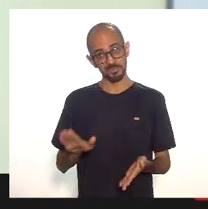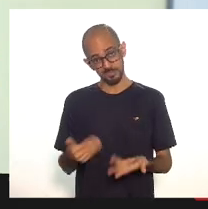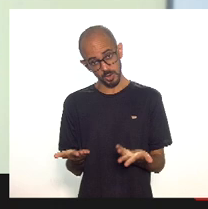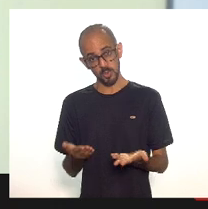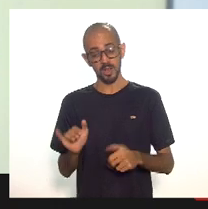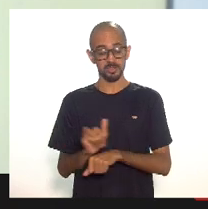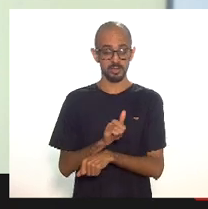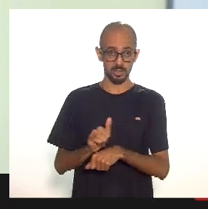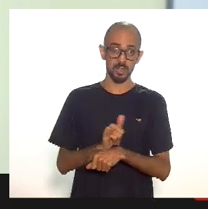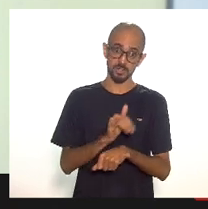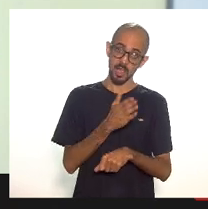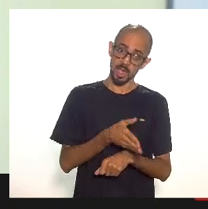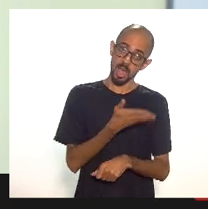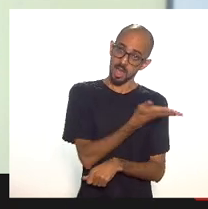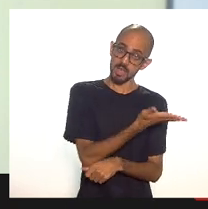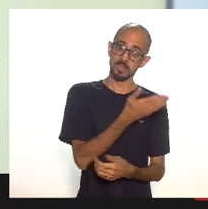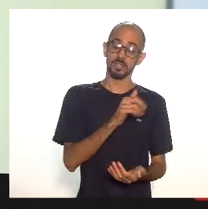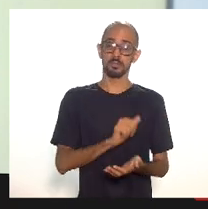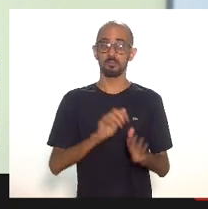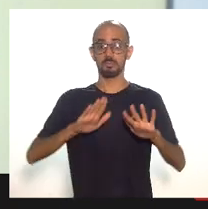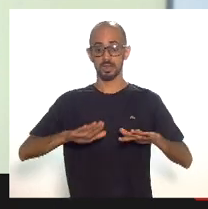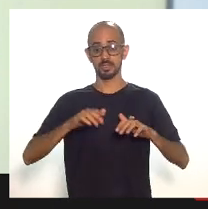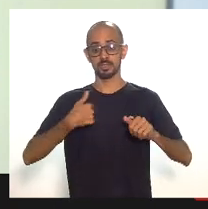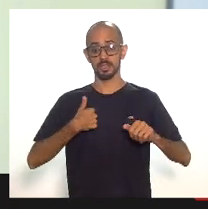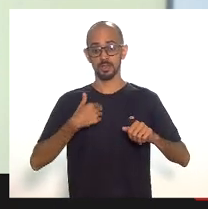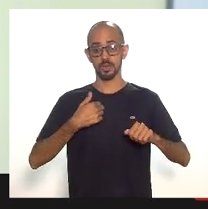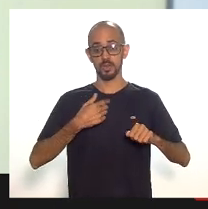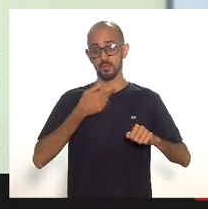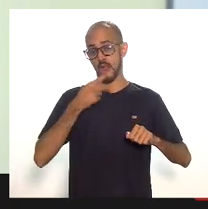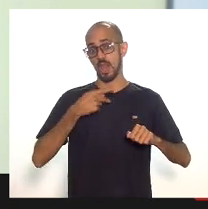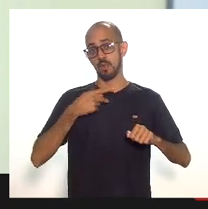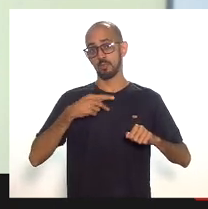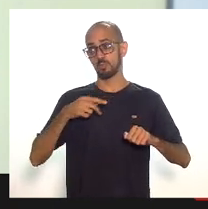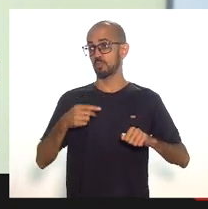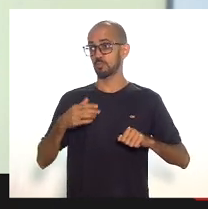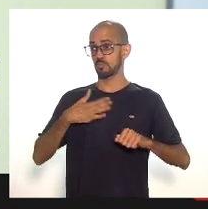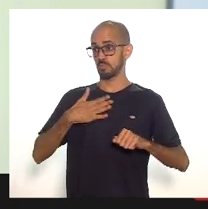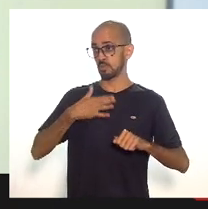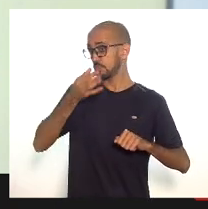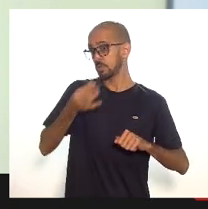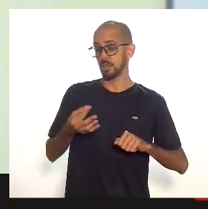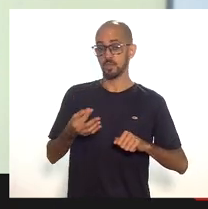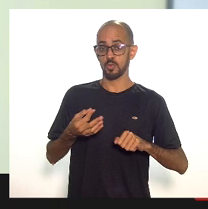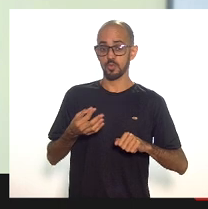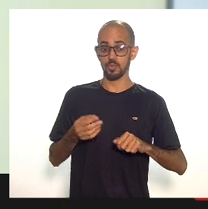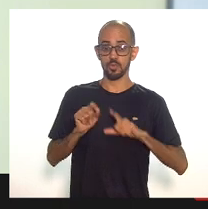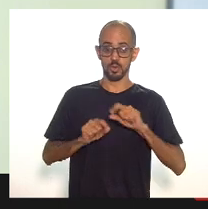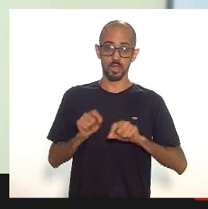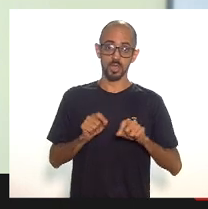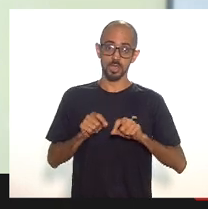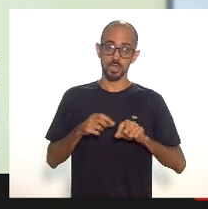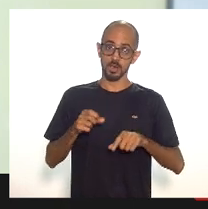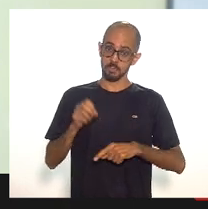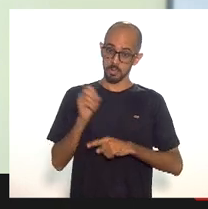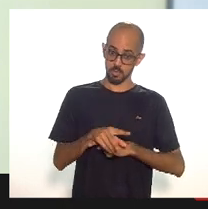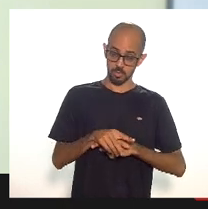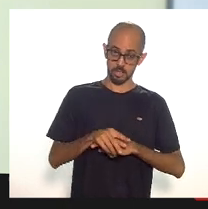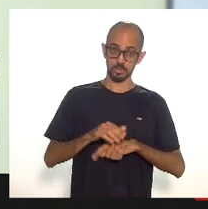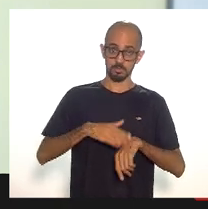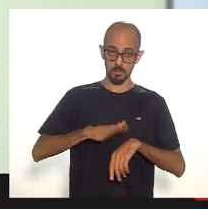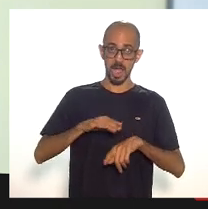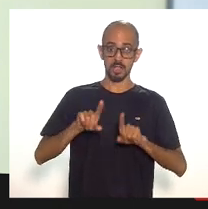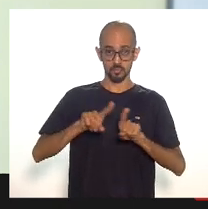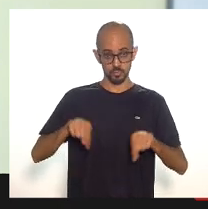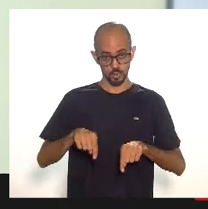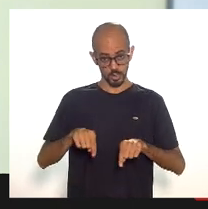essa. Agora, eu garanto uma coisa para o senhor. Mesmo com a autorização vindo da contratação de mais profissionais,